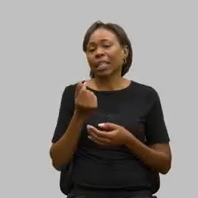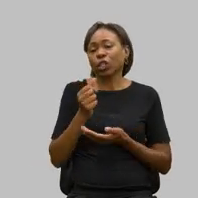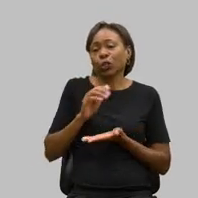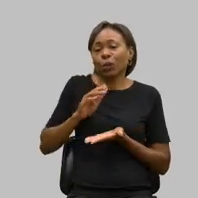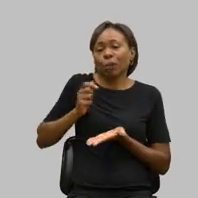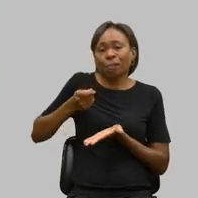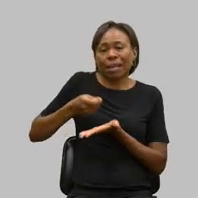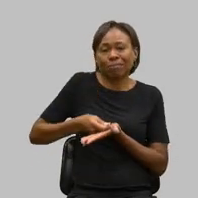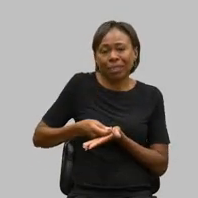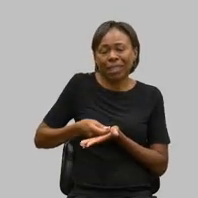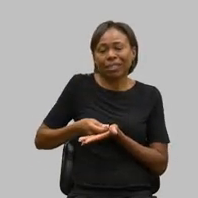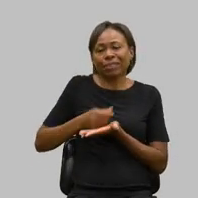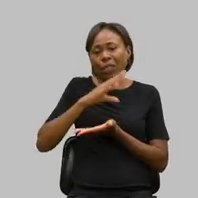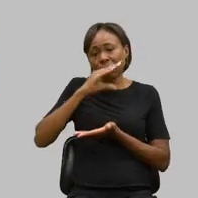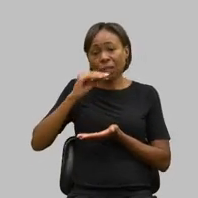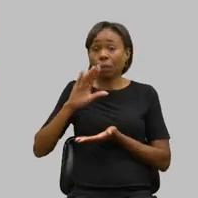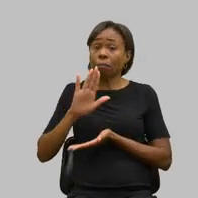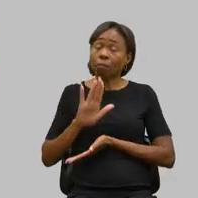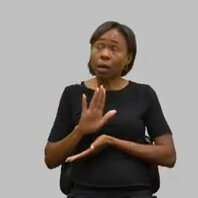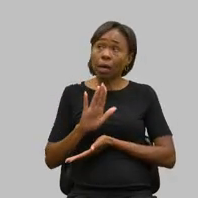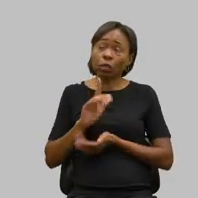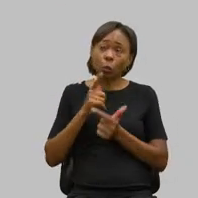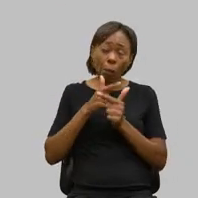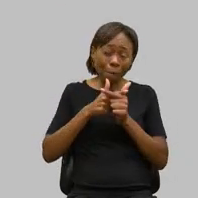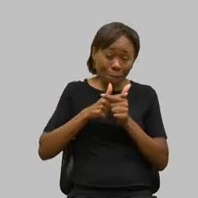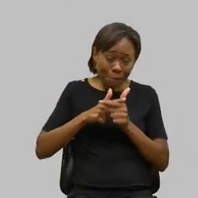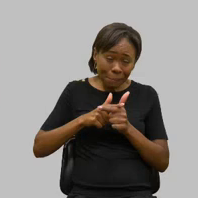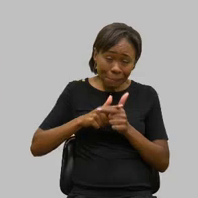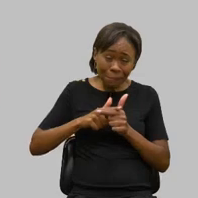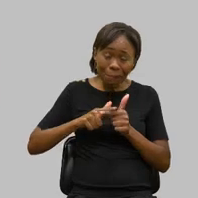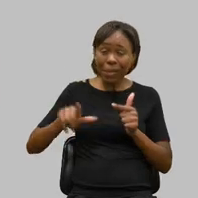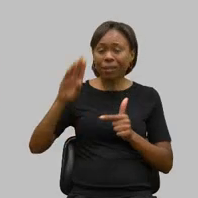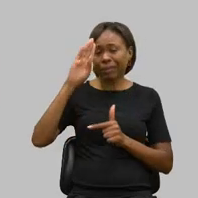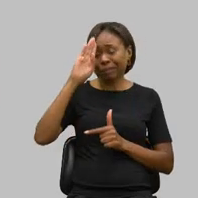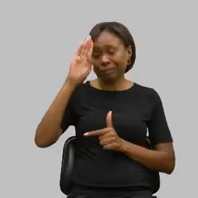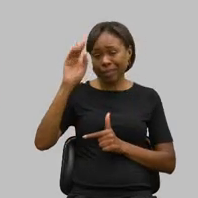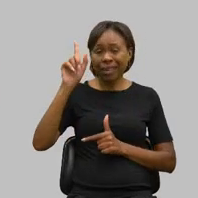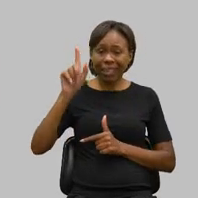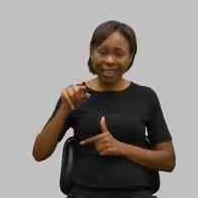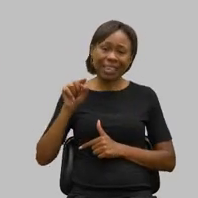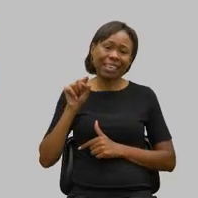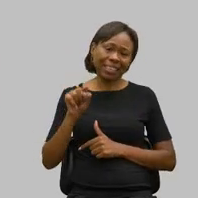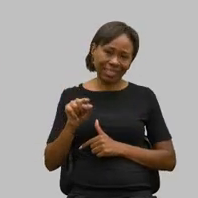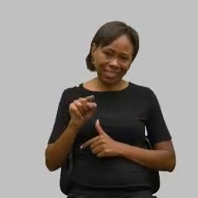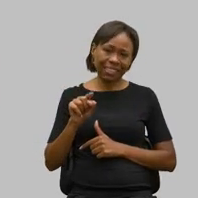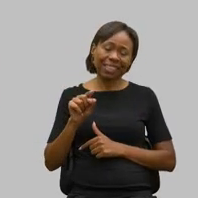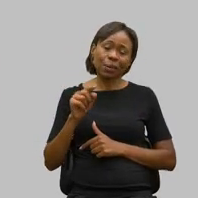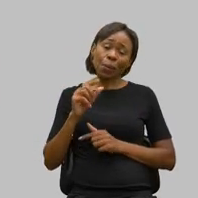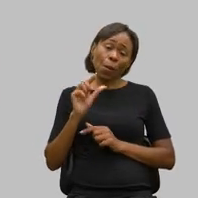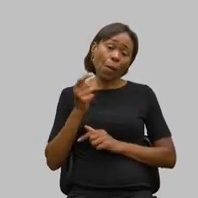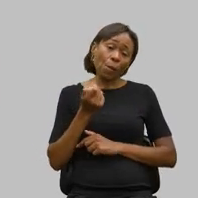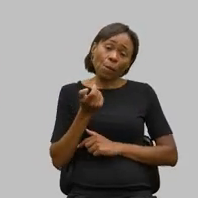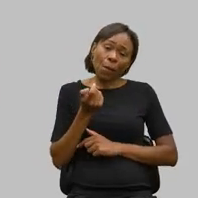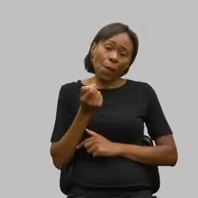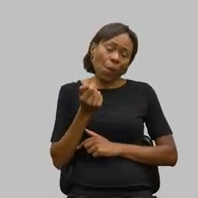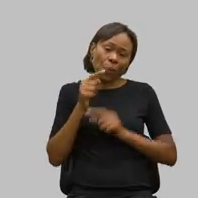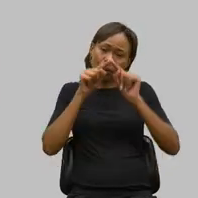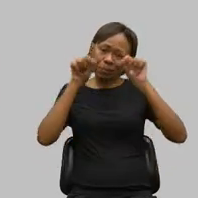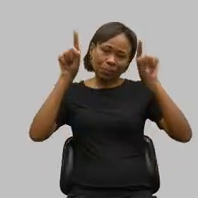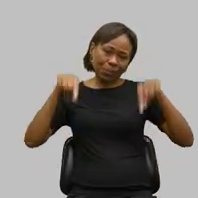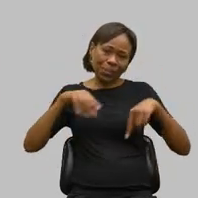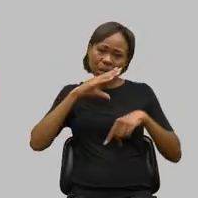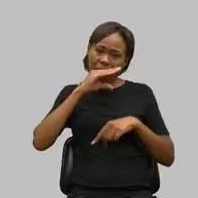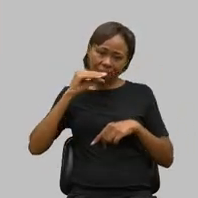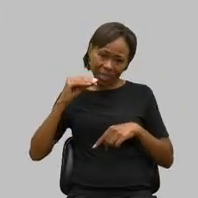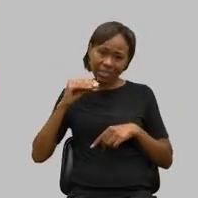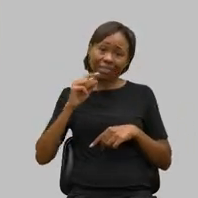Mas, se eu pudesse elencar o principal, certamente é esse. Mas nós só estamos conseguindo fazer o que nós estamos conseguindo, simplificando o trabalho. Hoje,